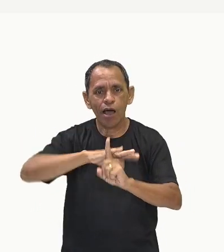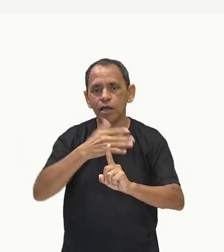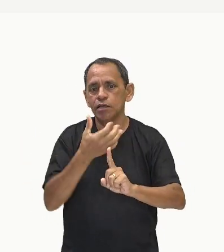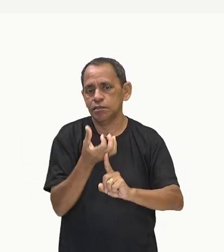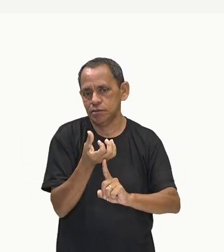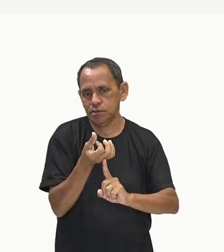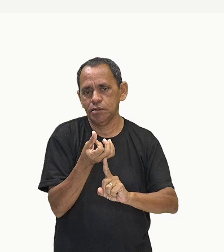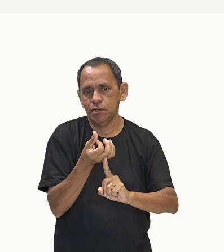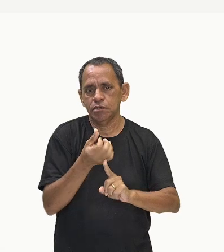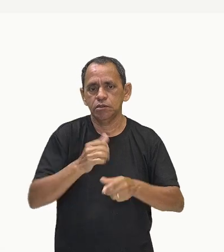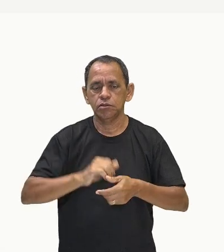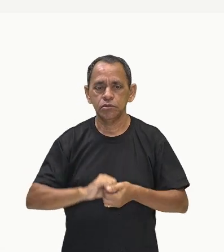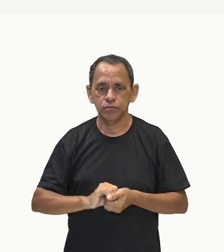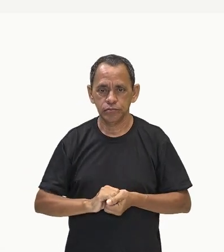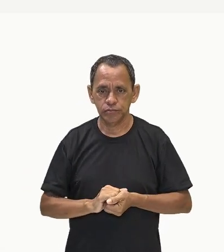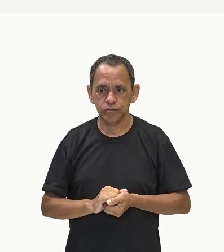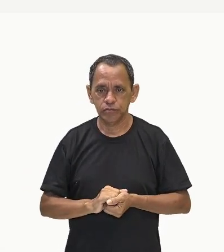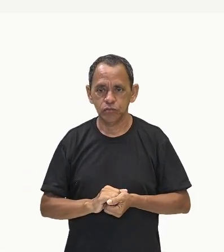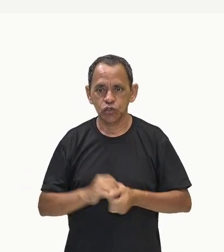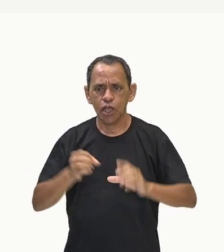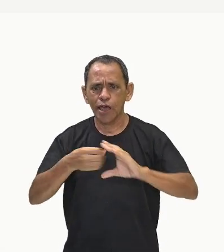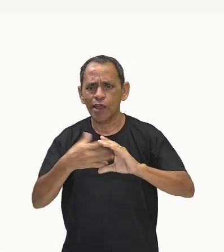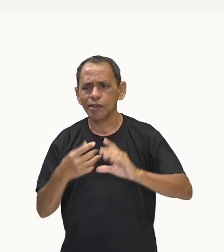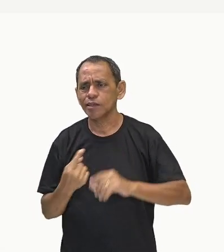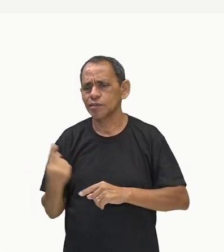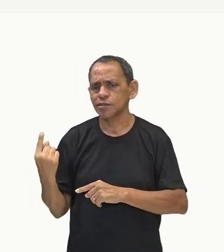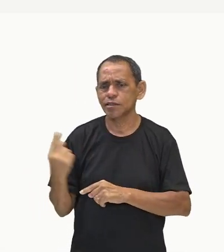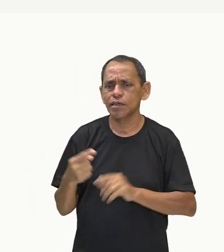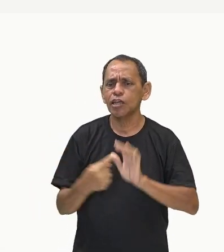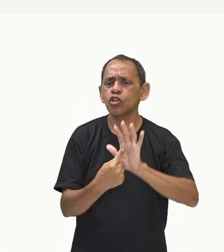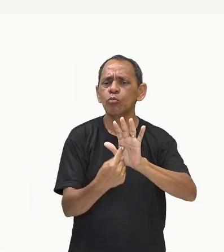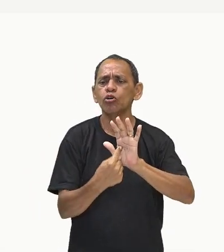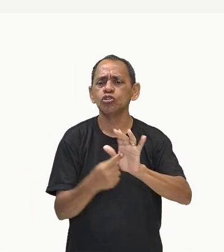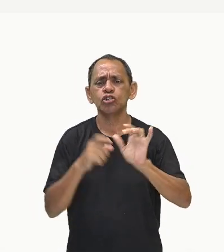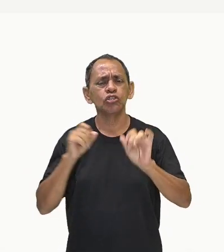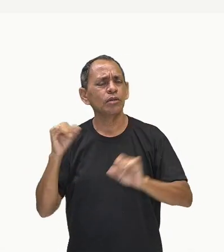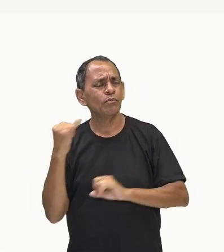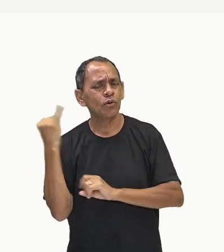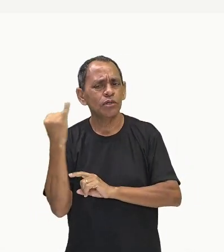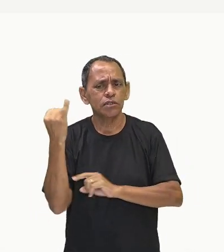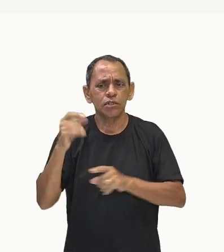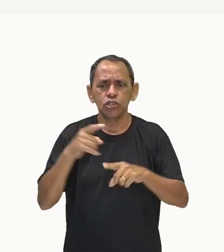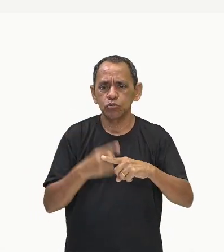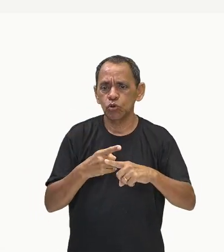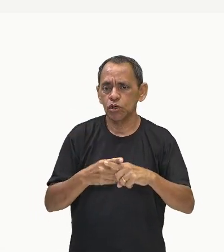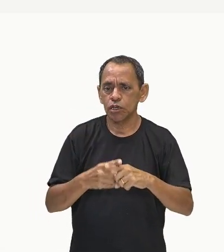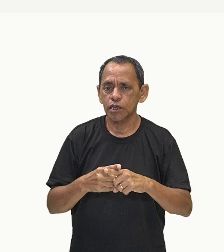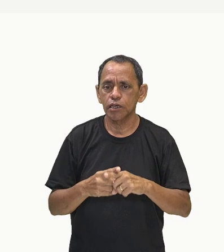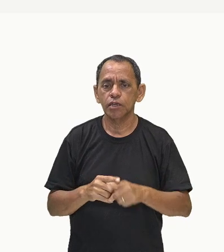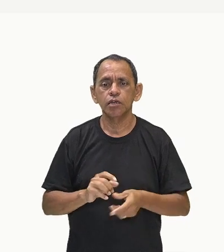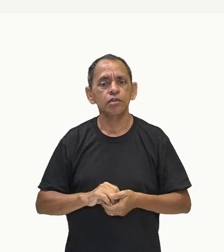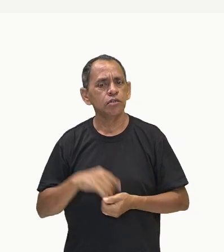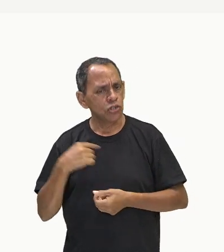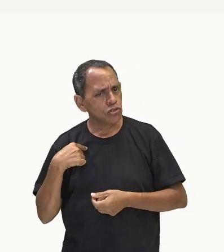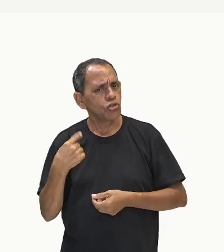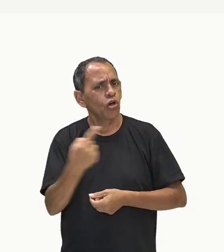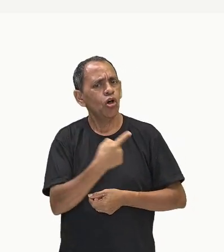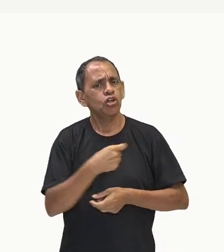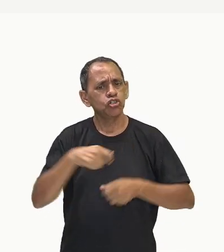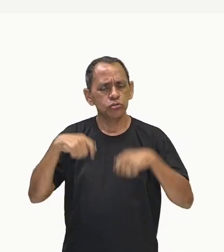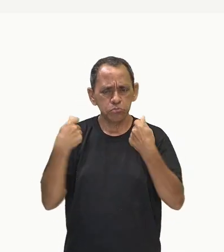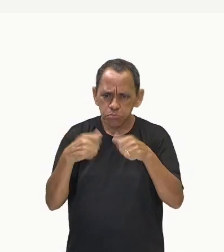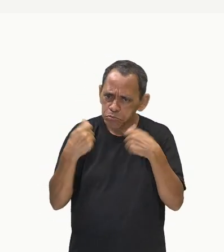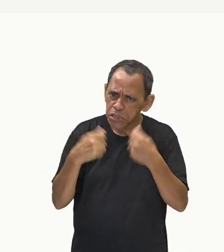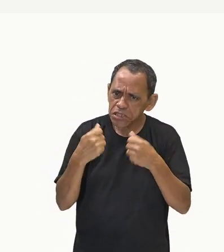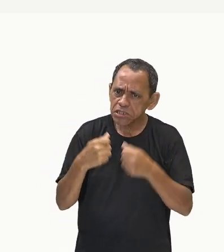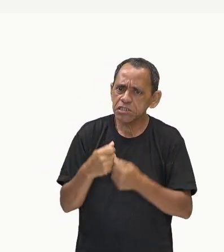Então, essas características aqui, pessoal, são muito importantes nós nos apropriarmos dela.